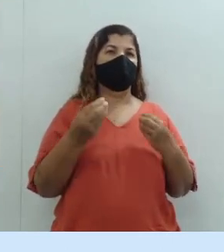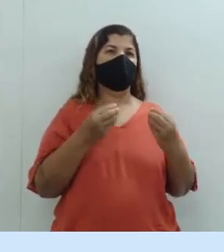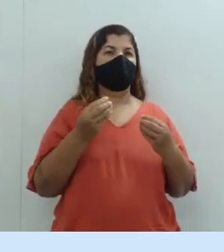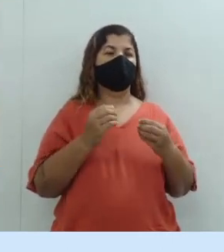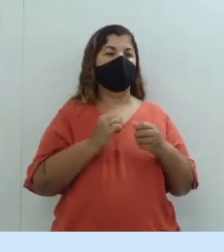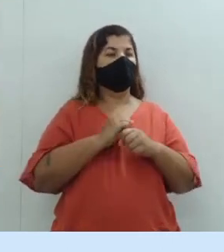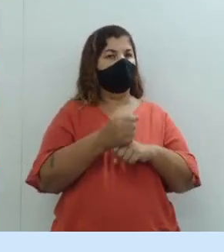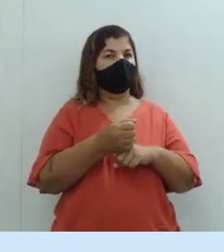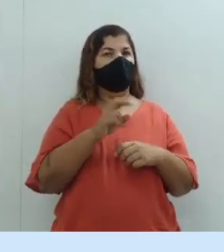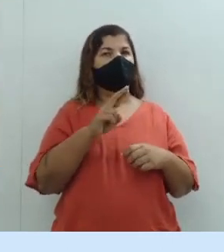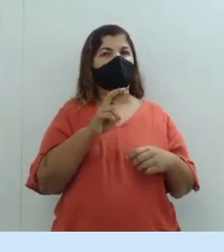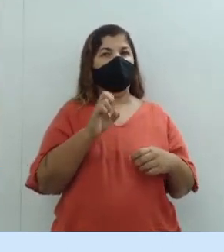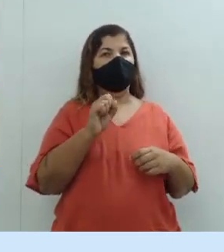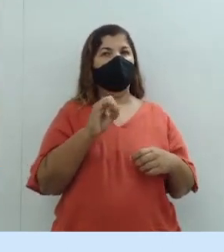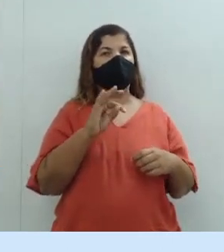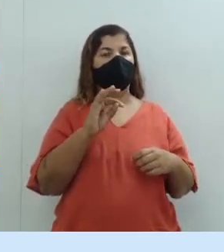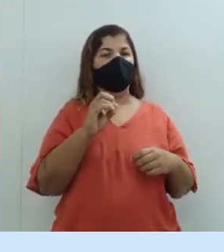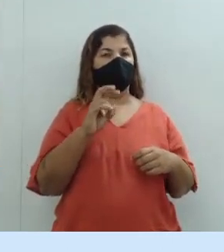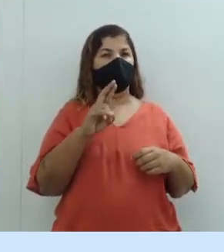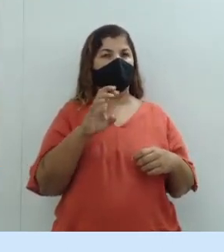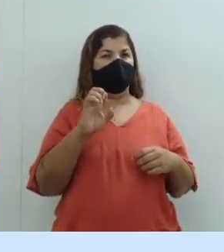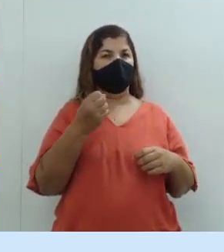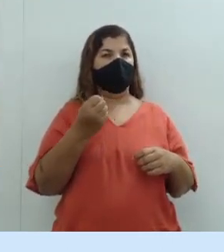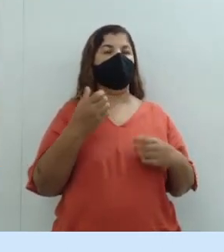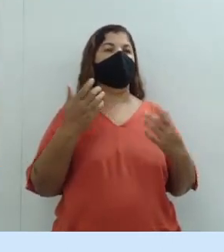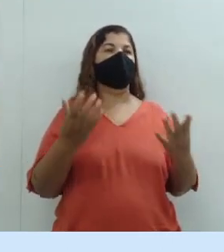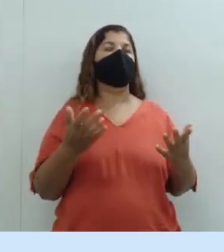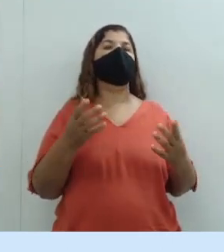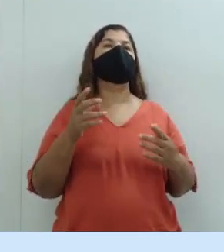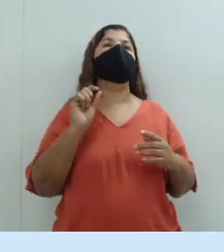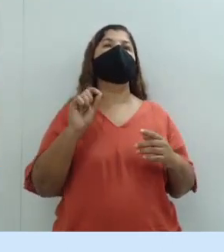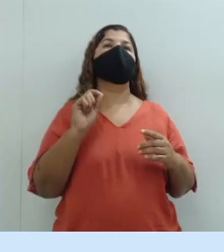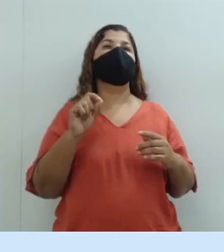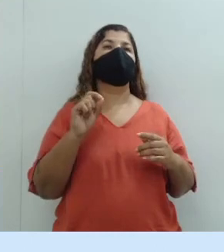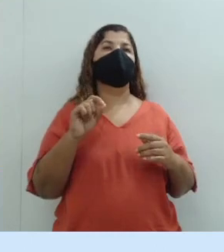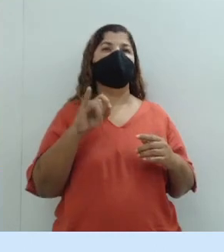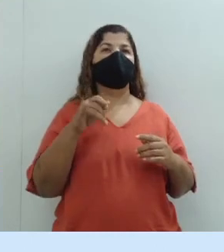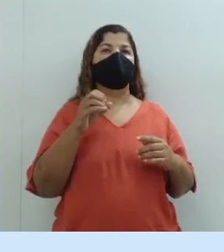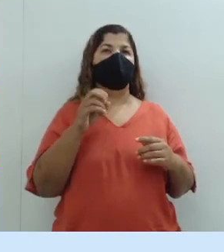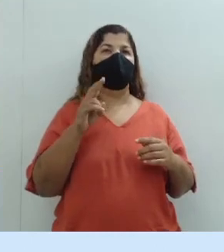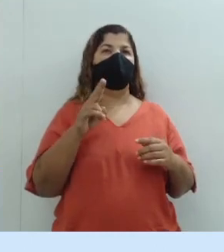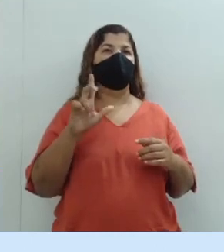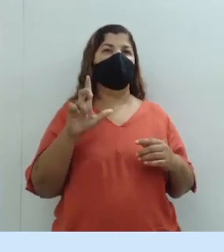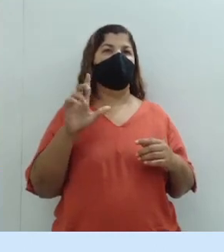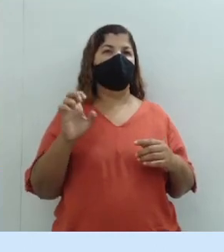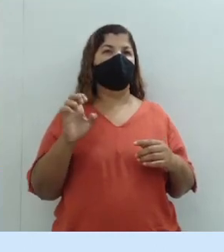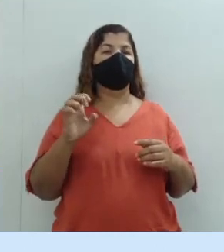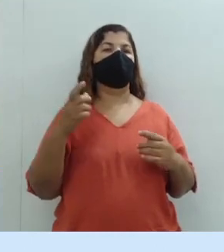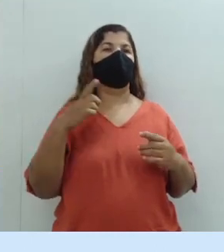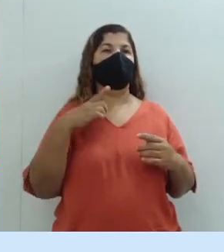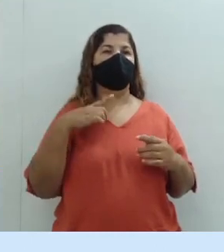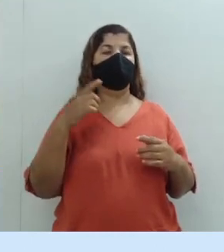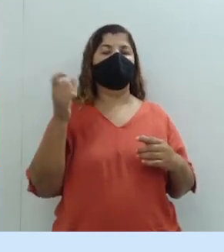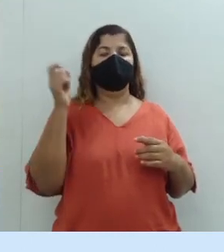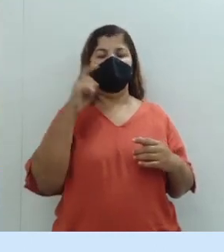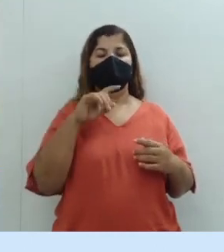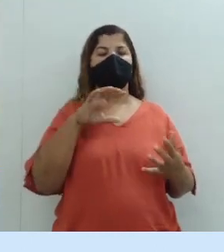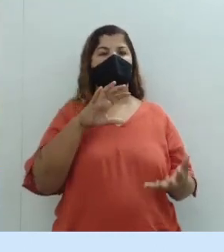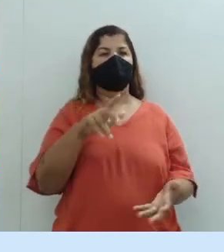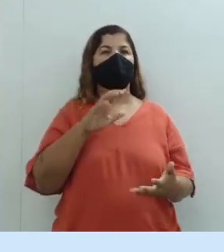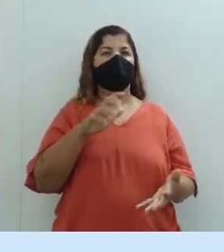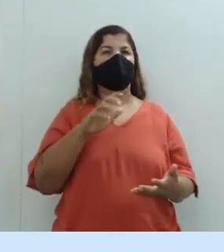exemplo, ele pode ser dito da seguinte forma: esse efeito Joule, embora seja um inconveniente nas máquinas elétricas, porque não